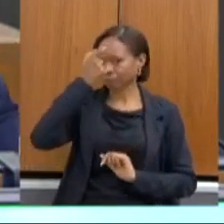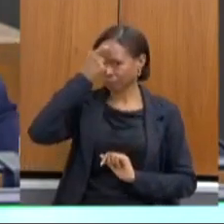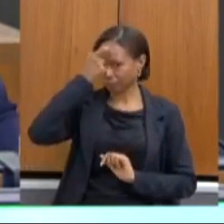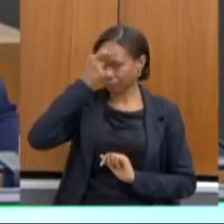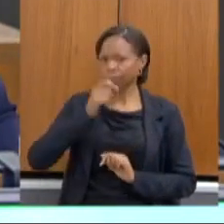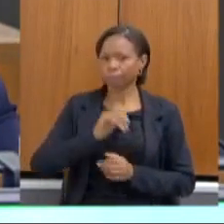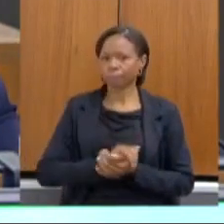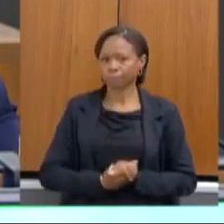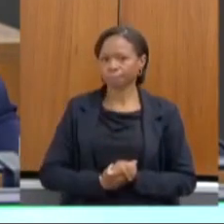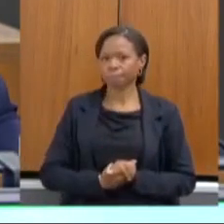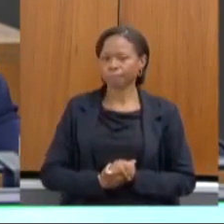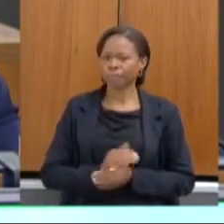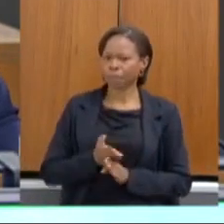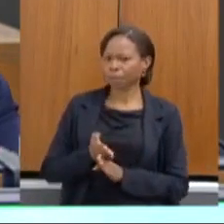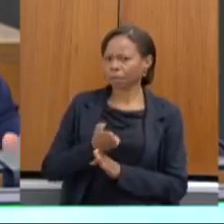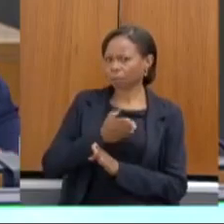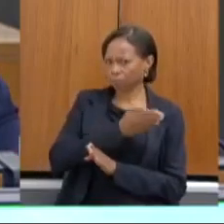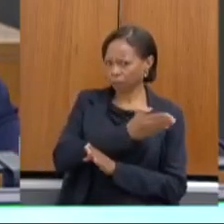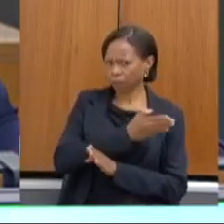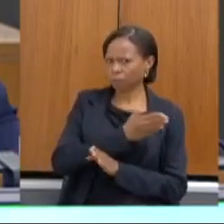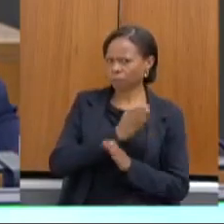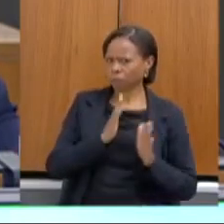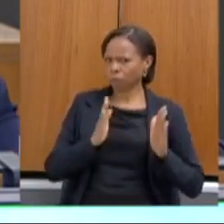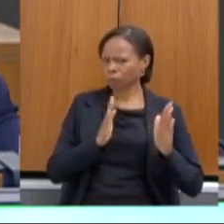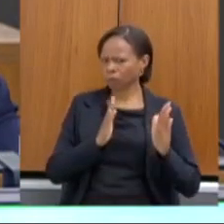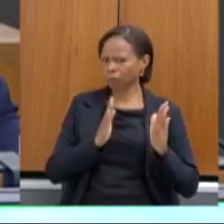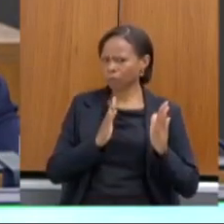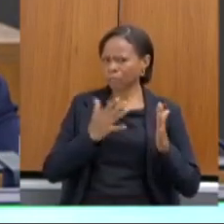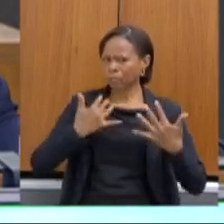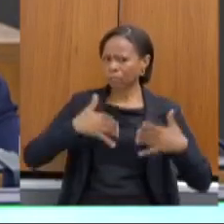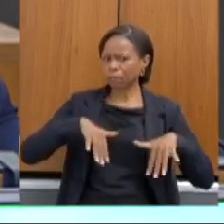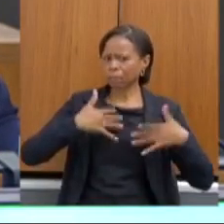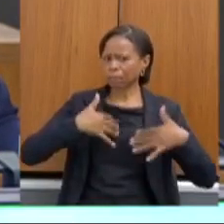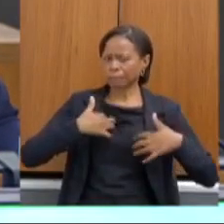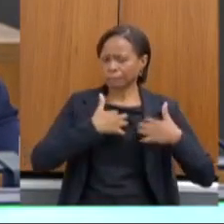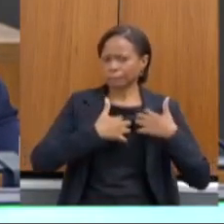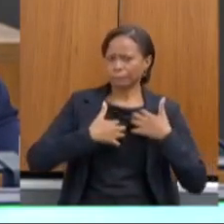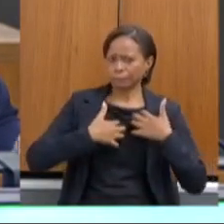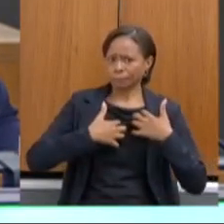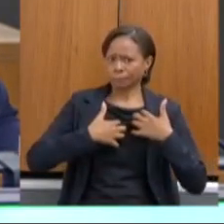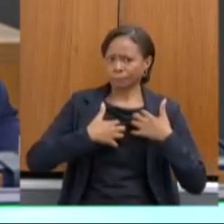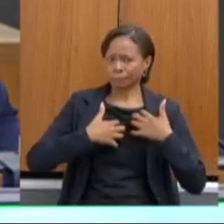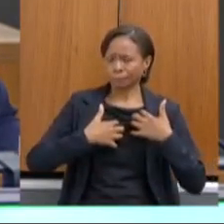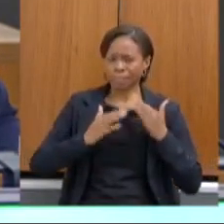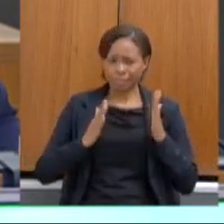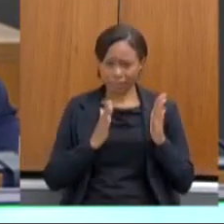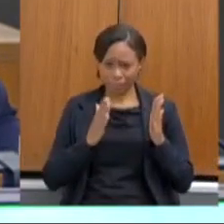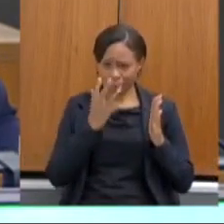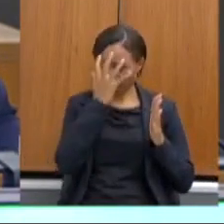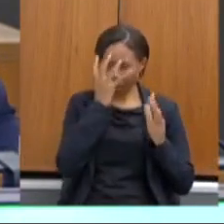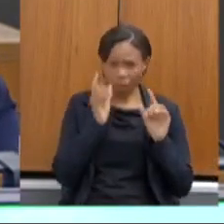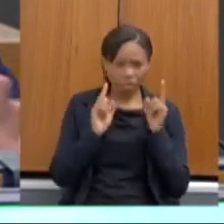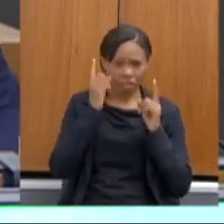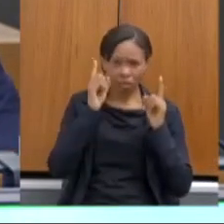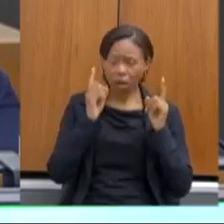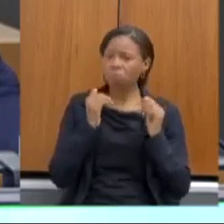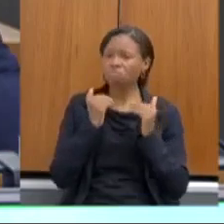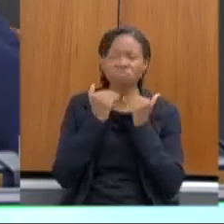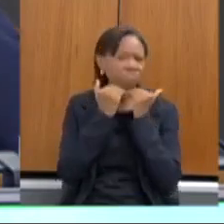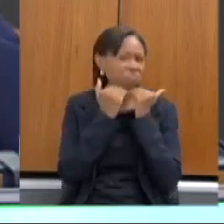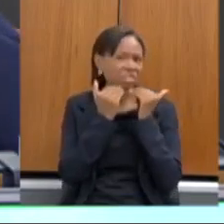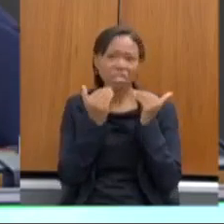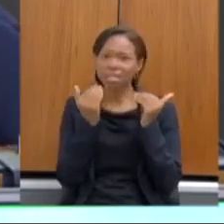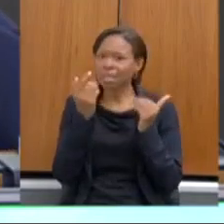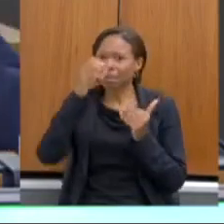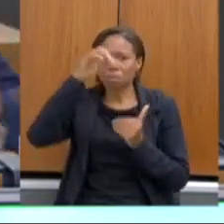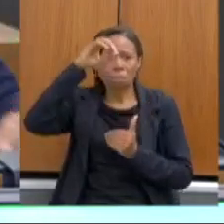cenário era de pânico e no carnaval ninguém aqui imaginava que três